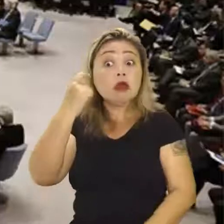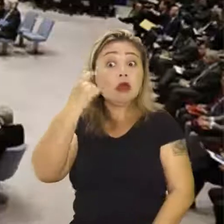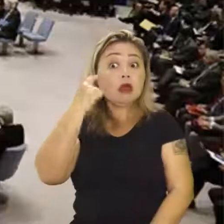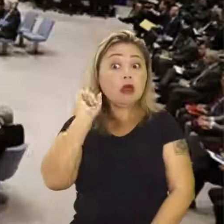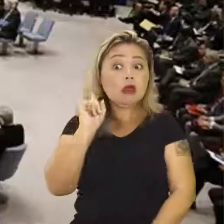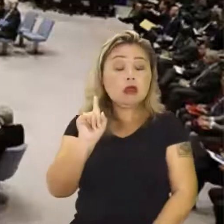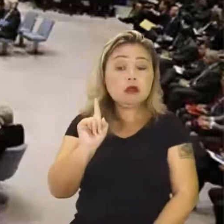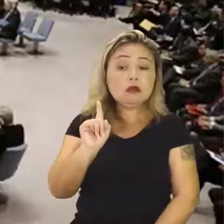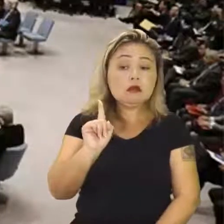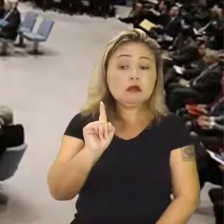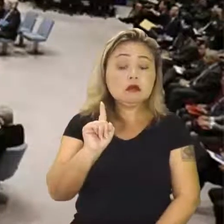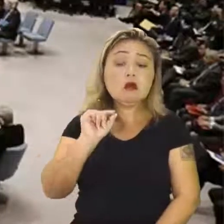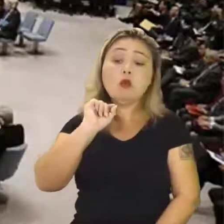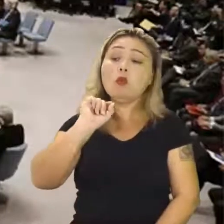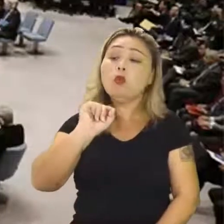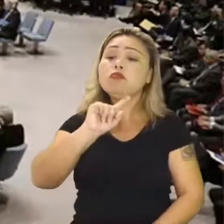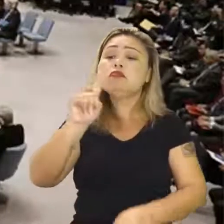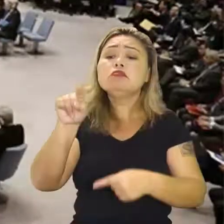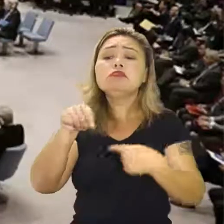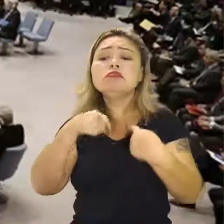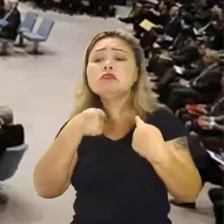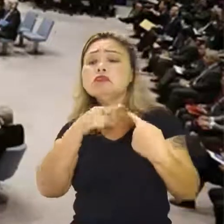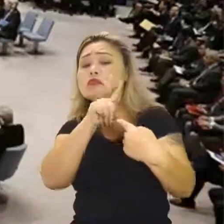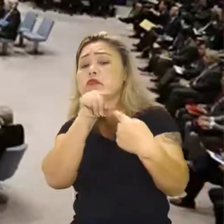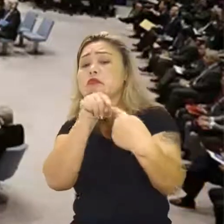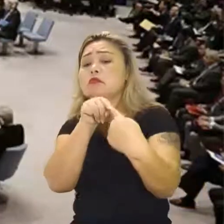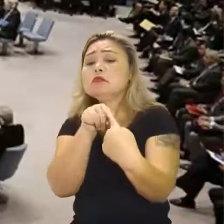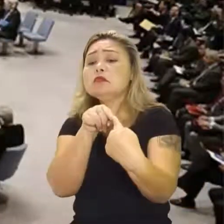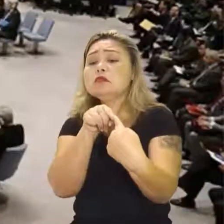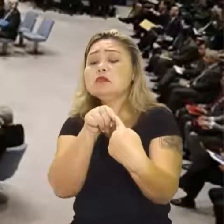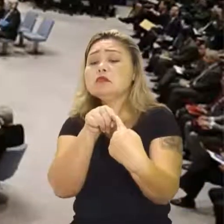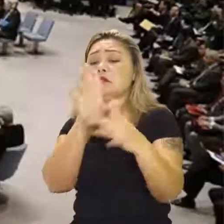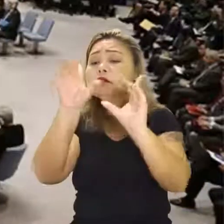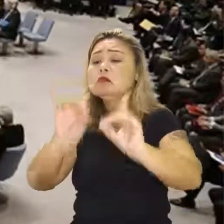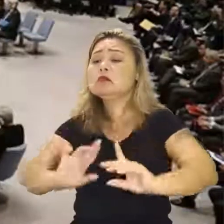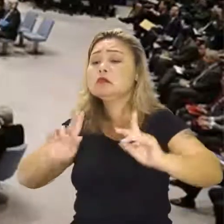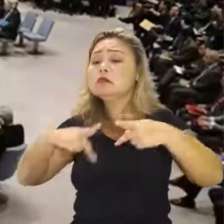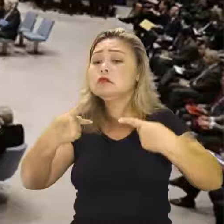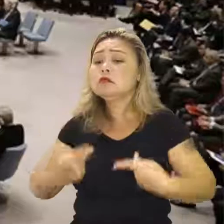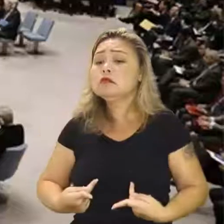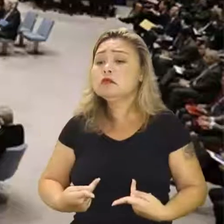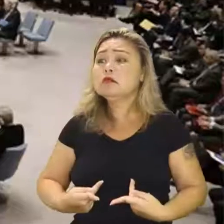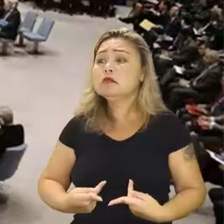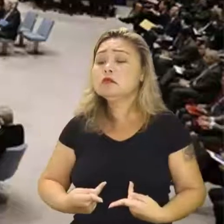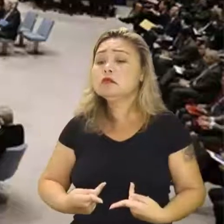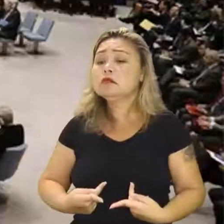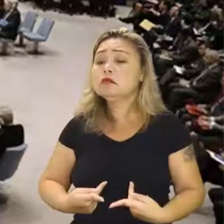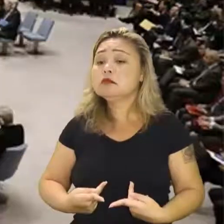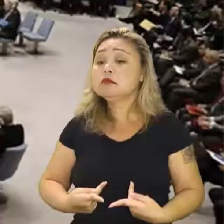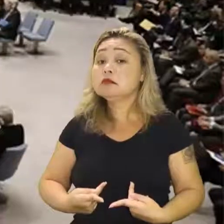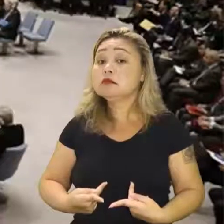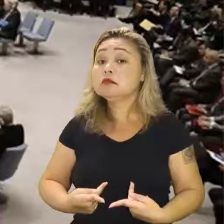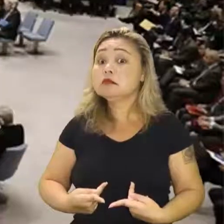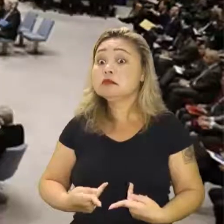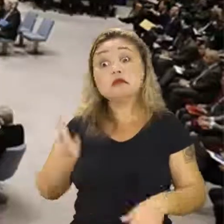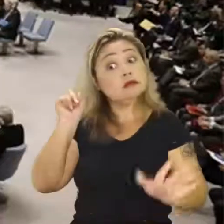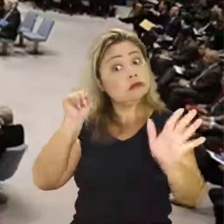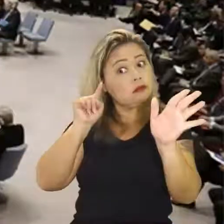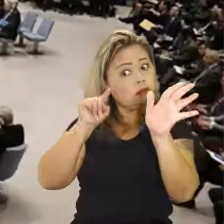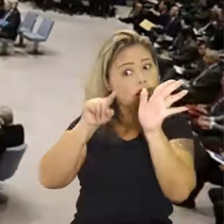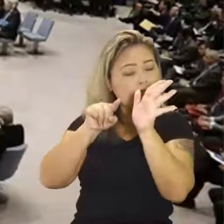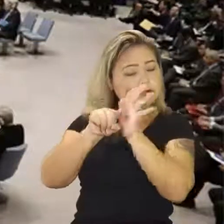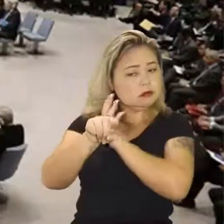pensar a que se relaciona os direitos humanos? a pergunta